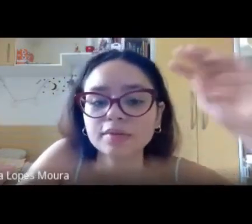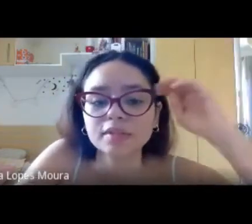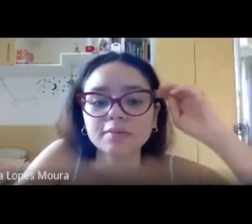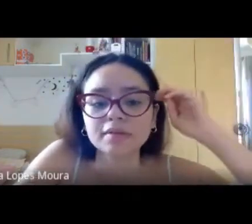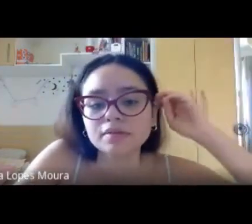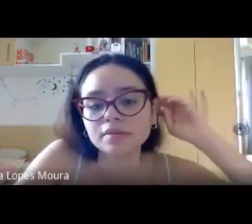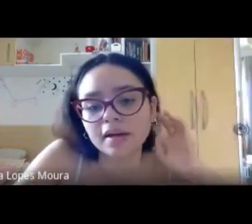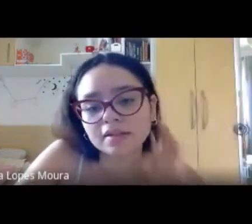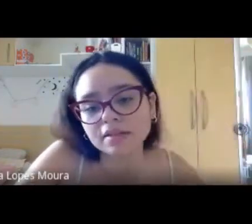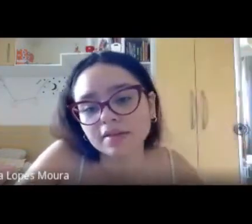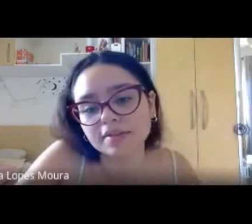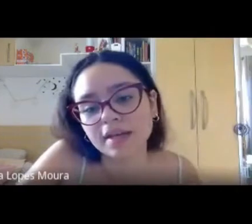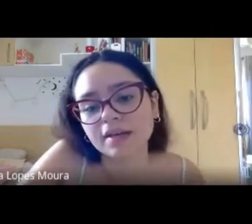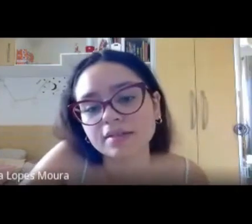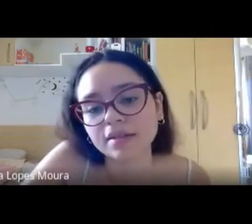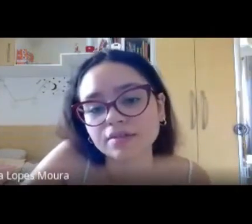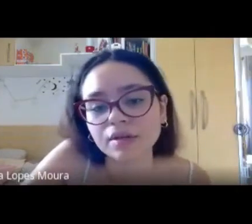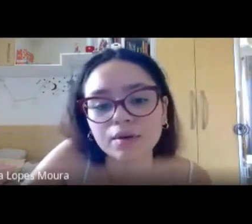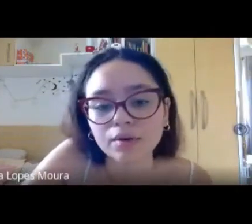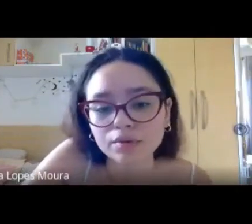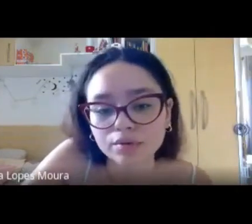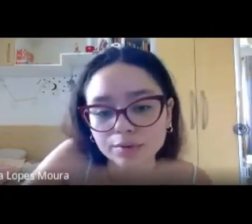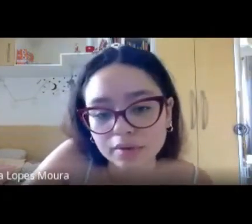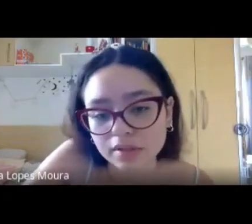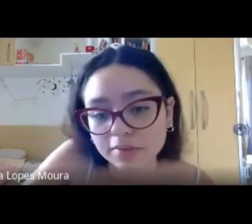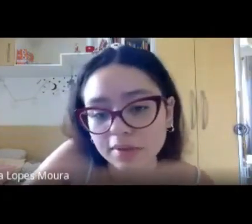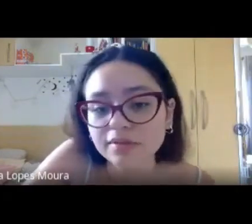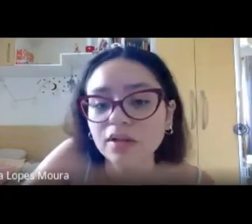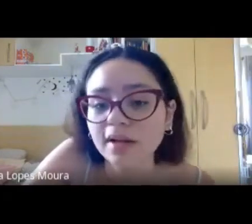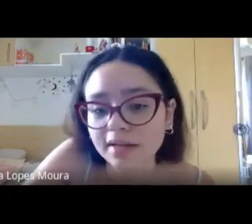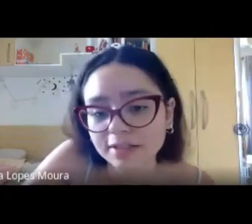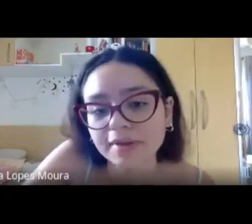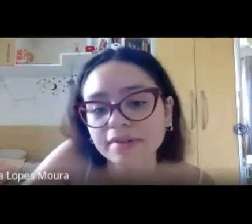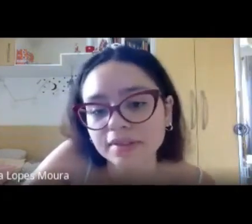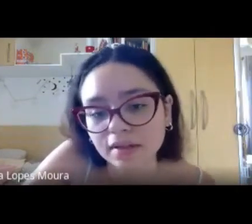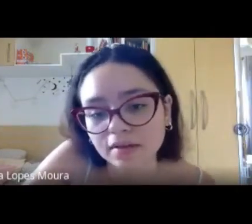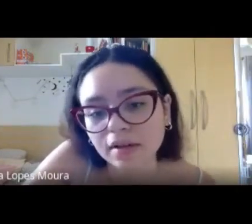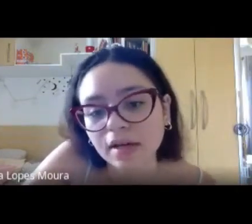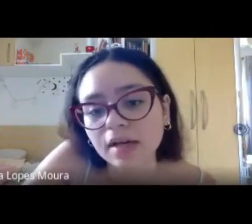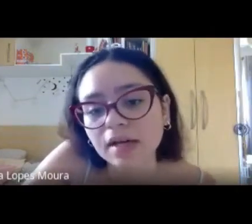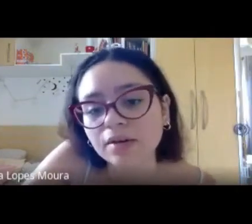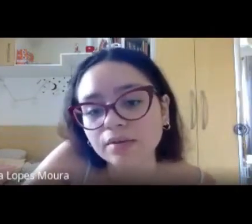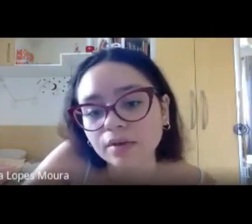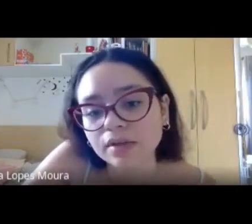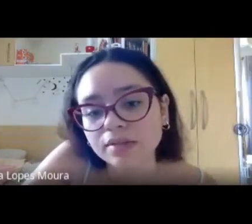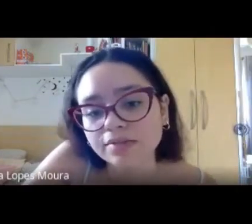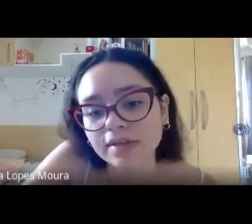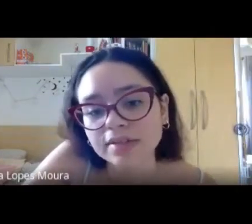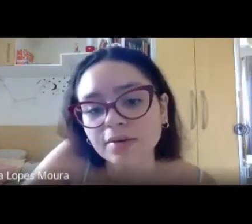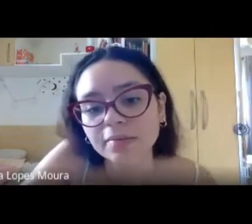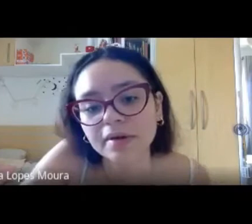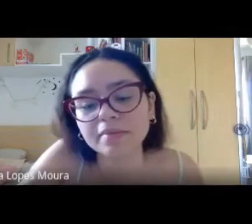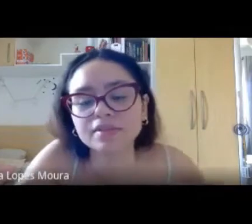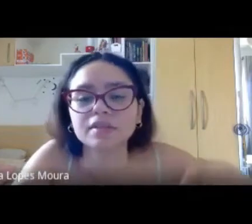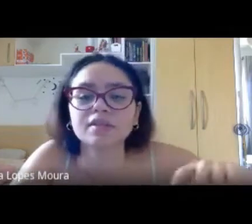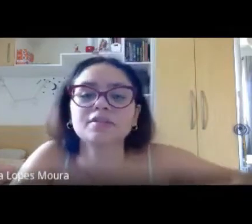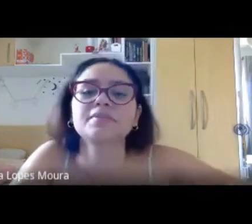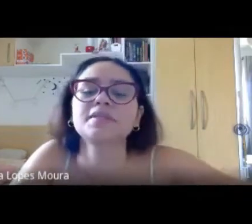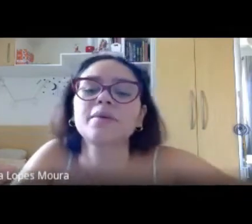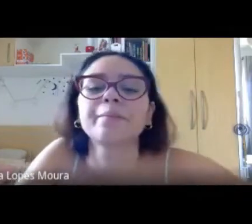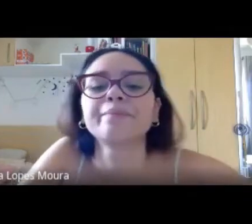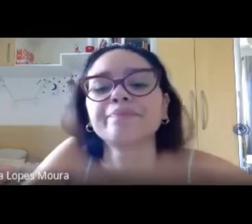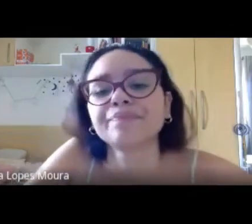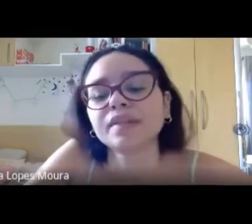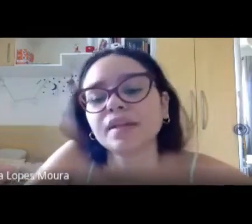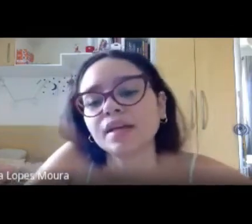os procedimentos de imagem devem ser realizados de acordo com os procedimentos locais de prevenção e controle de infecção para impedir a